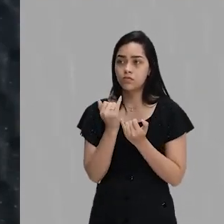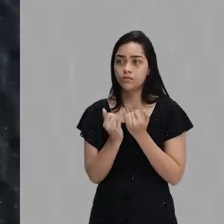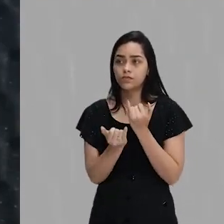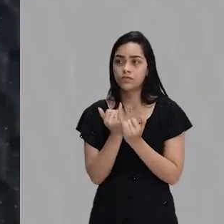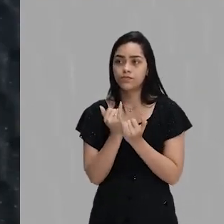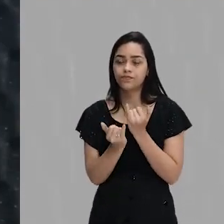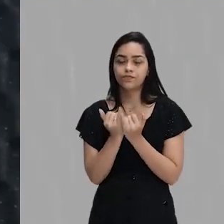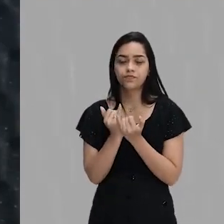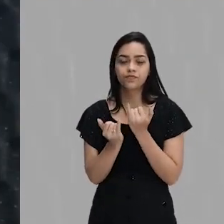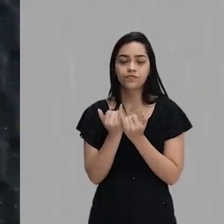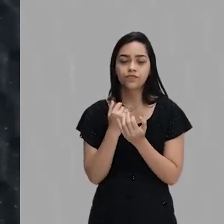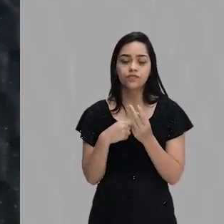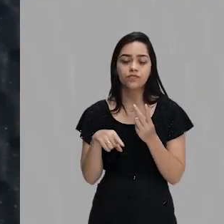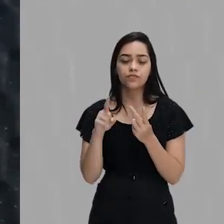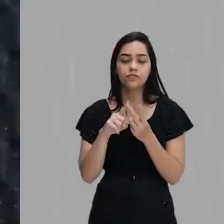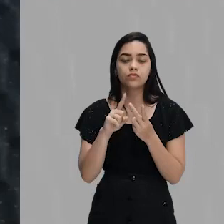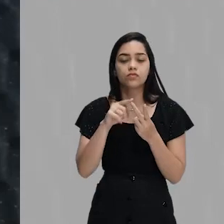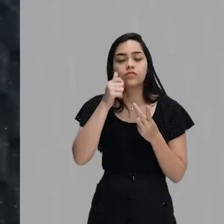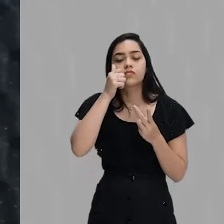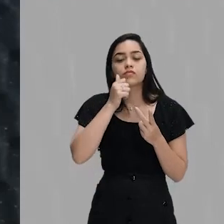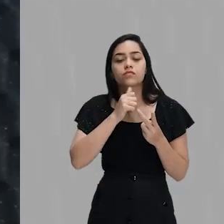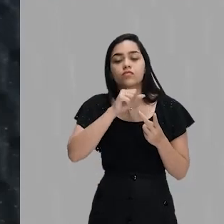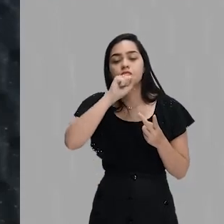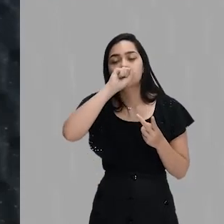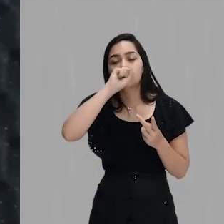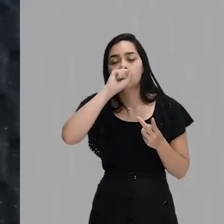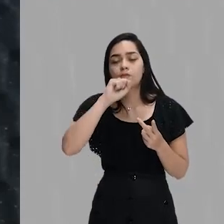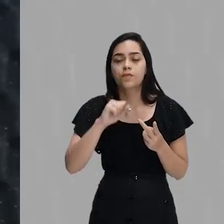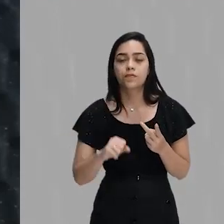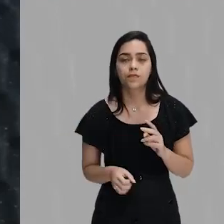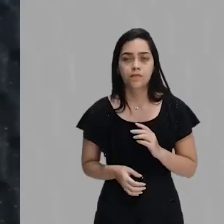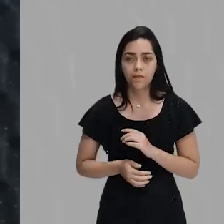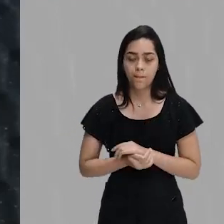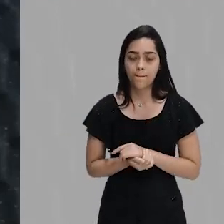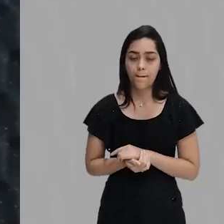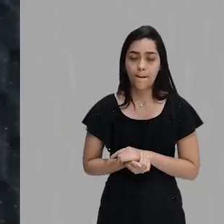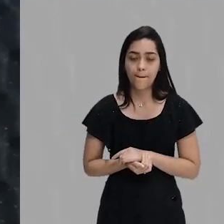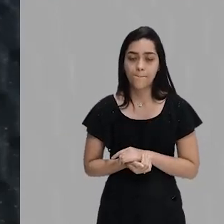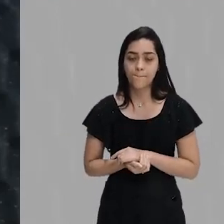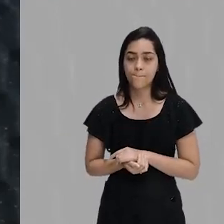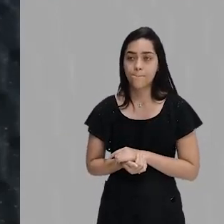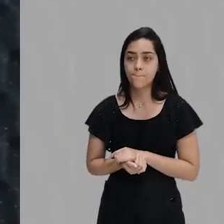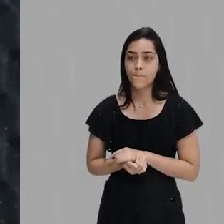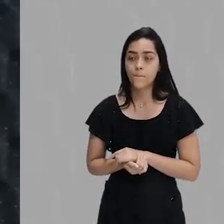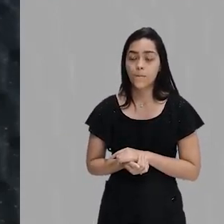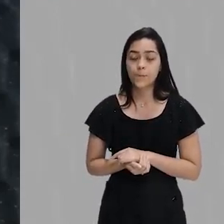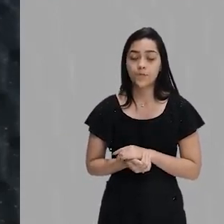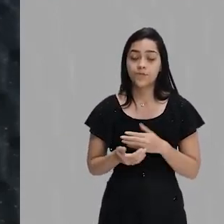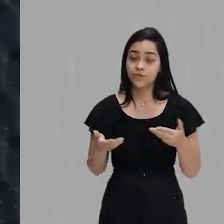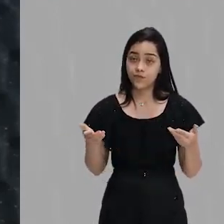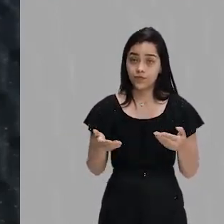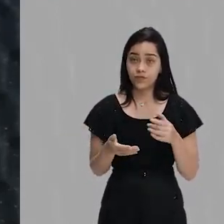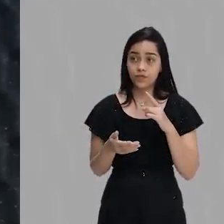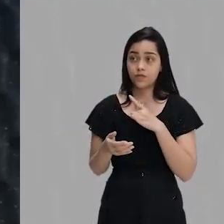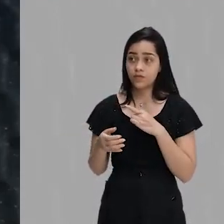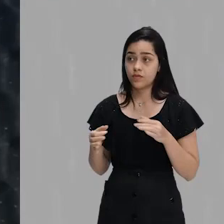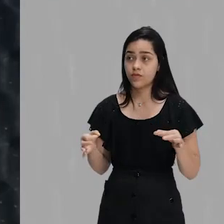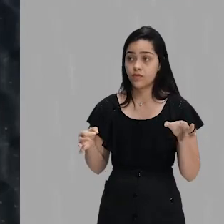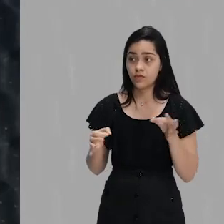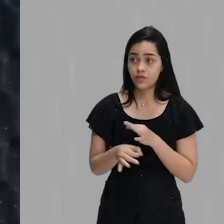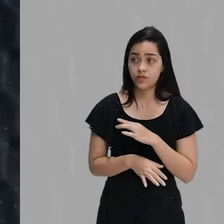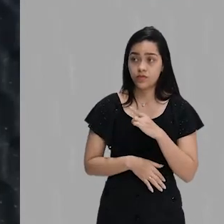tem os mesmos genes, que é o cromossomo número 1 que veio da mãe. Ok? Agora, no caso do último